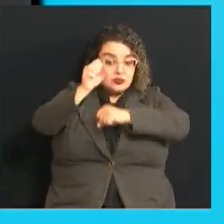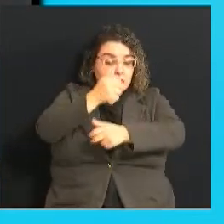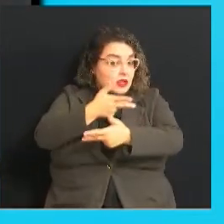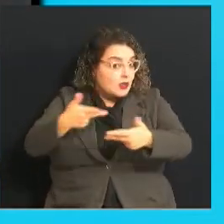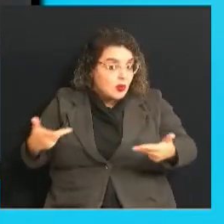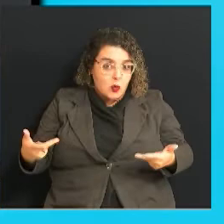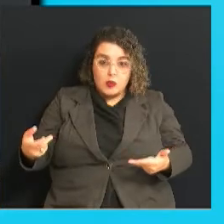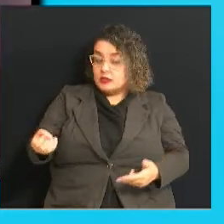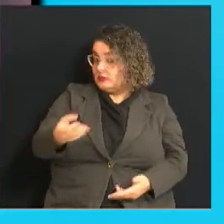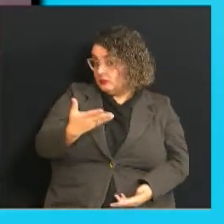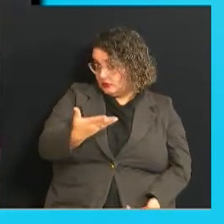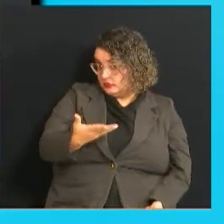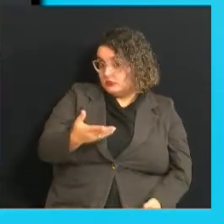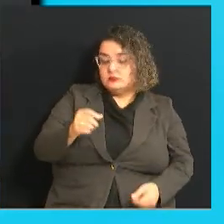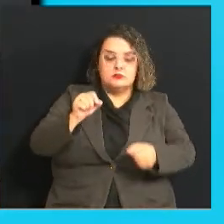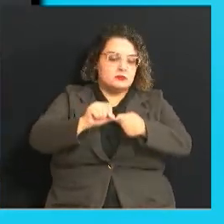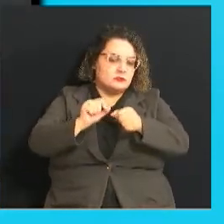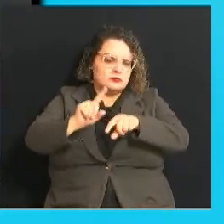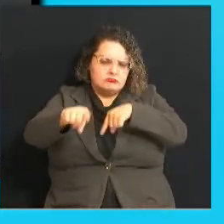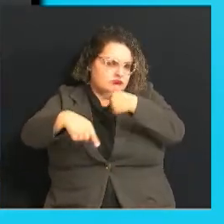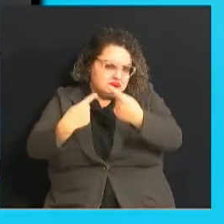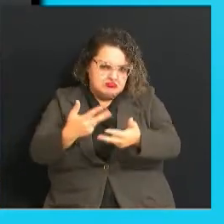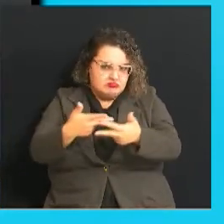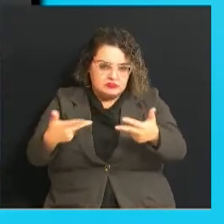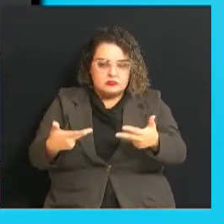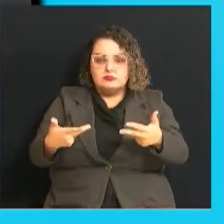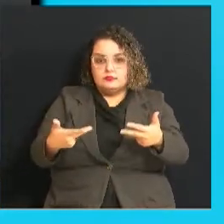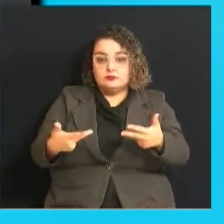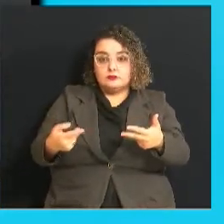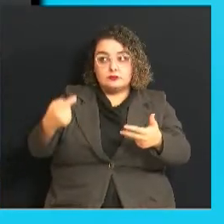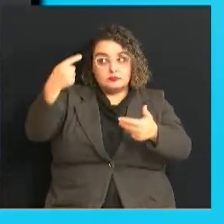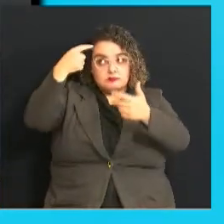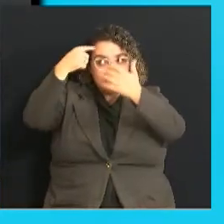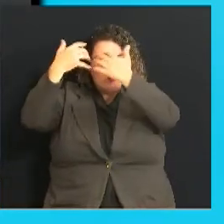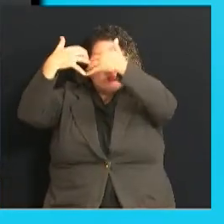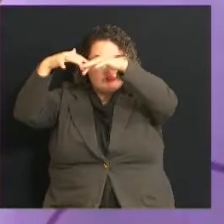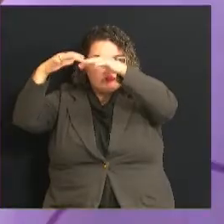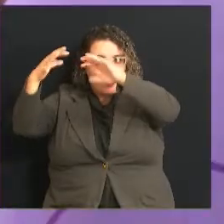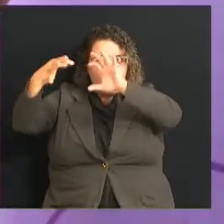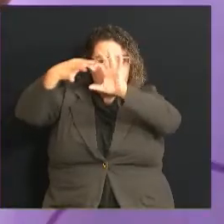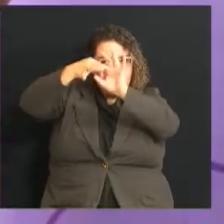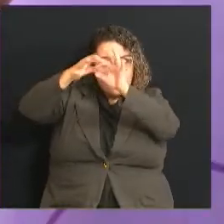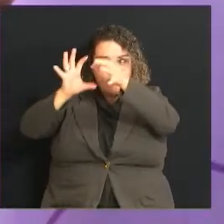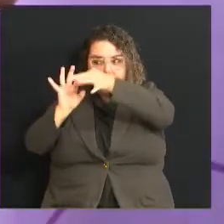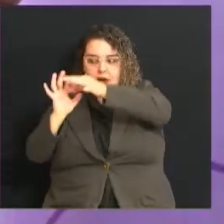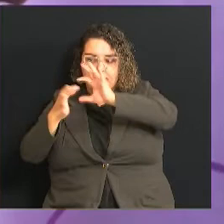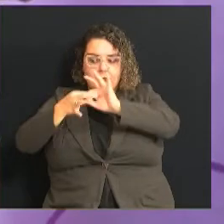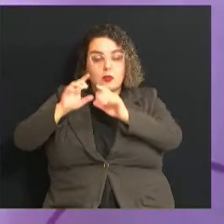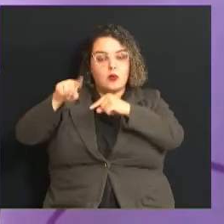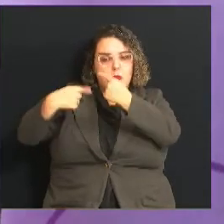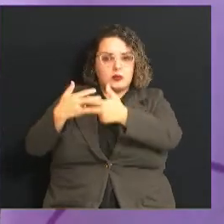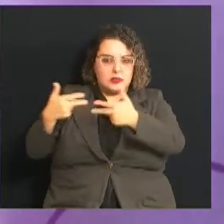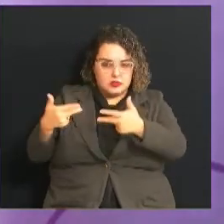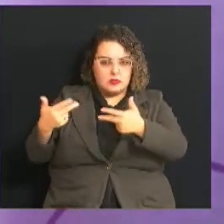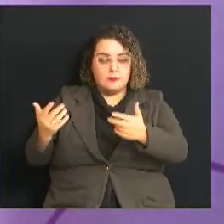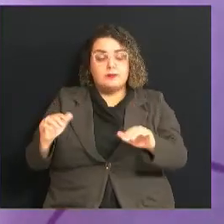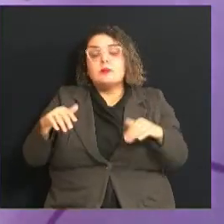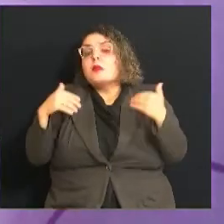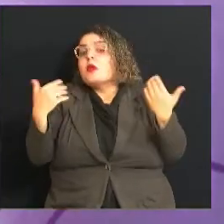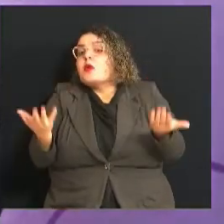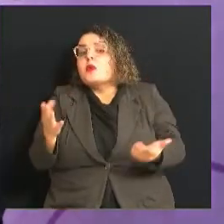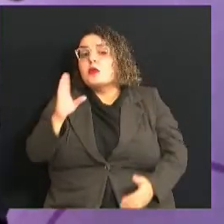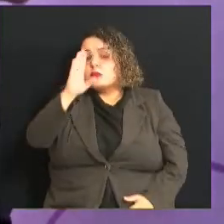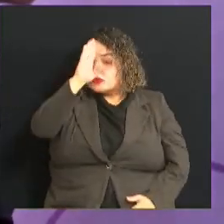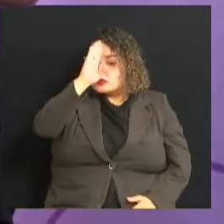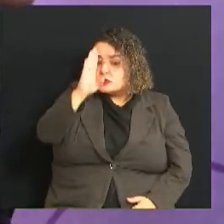de fazer essas novas conexões cerebrais, né? Muito mais comum. E quais são esses principais